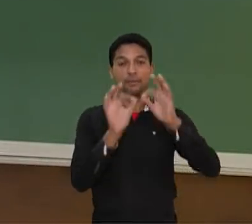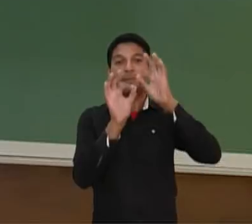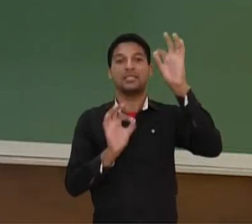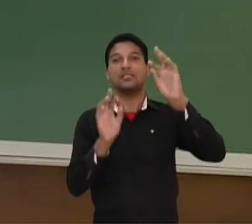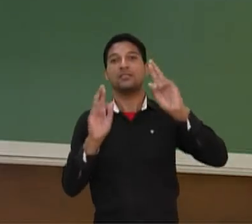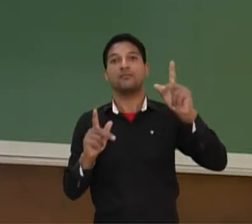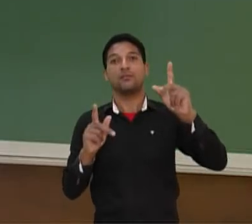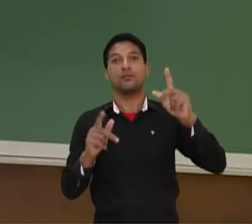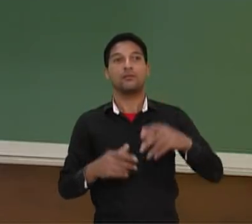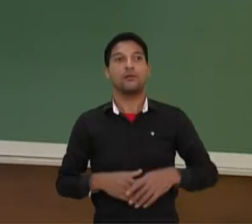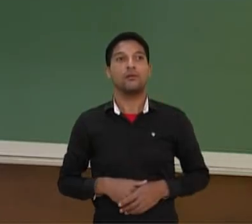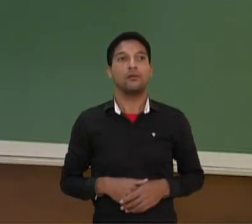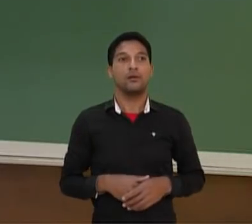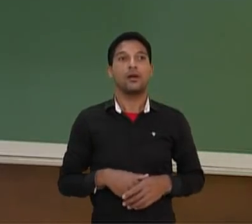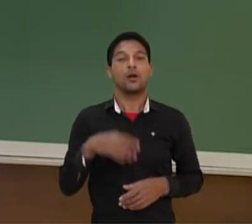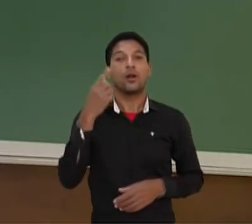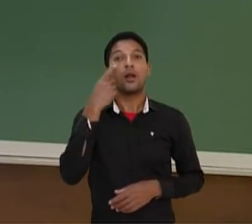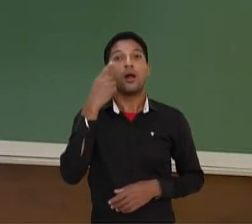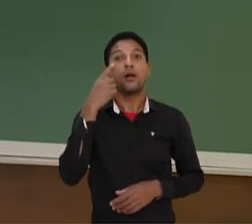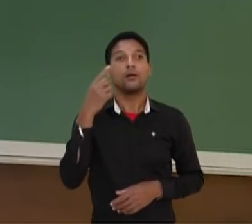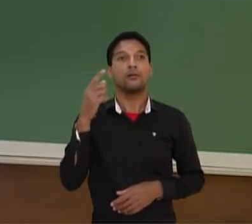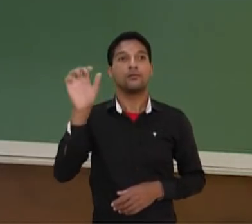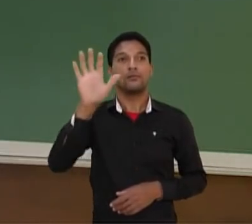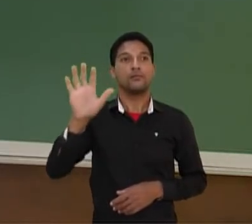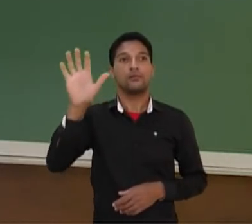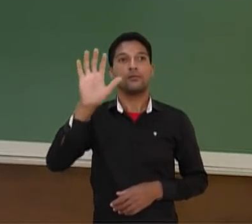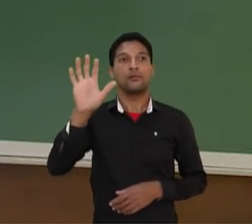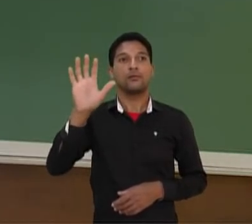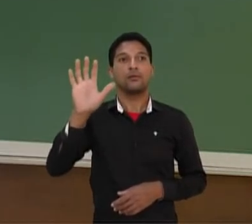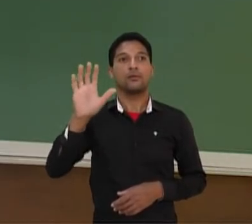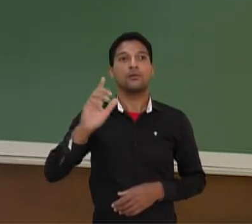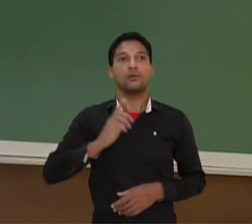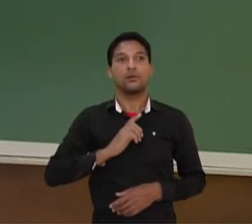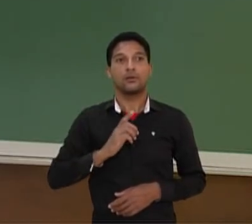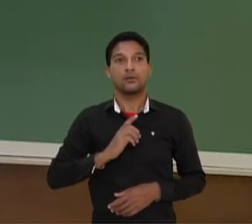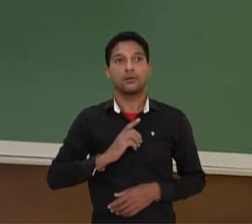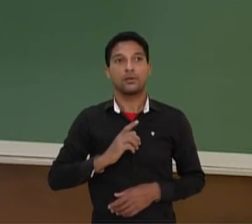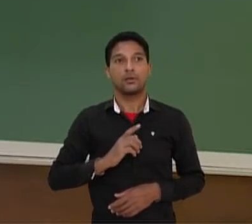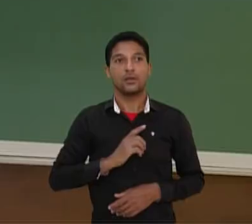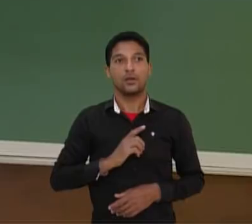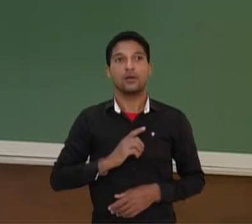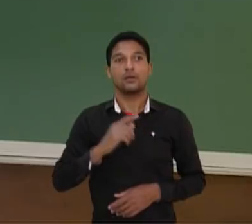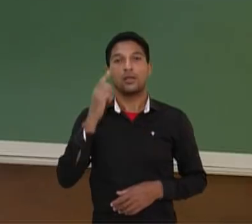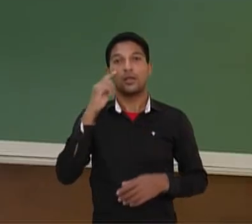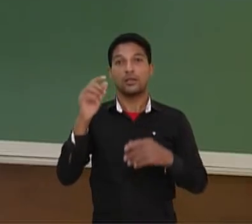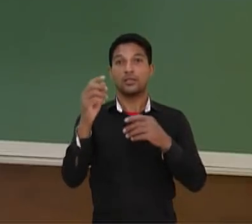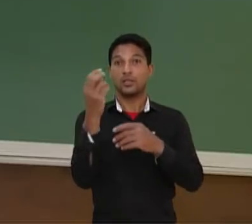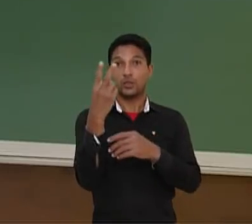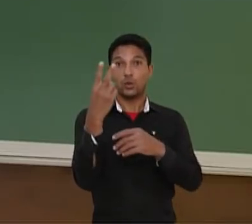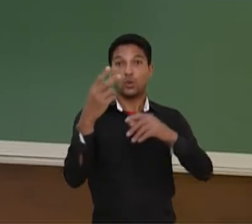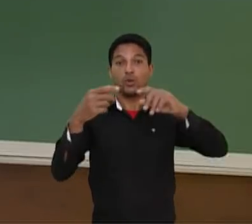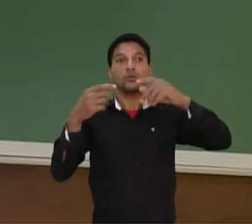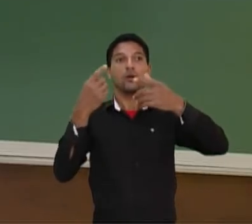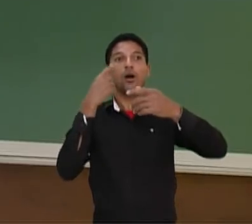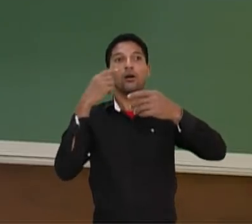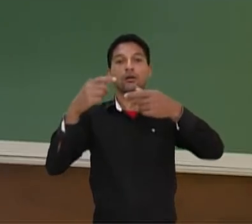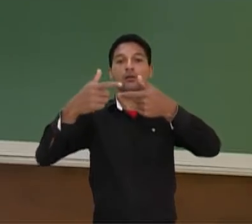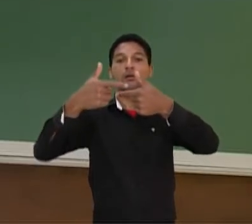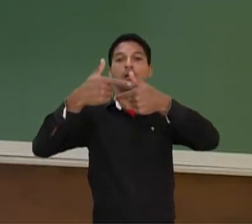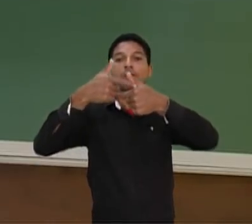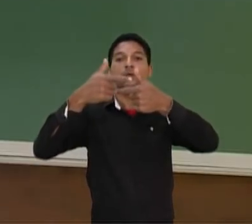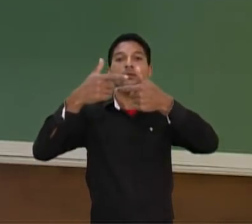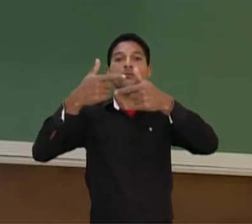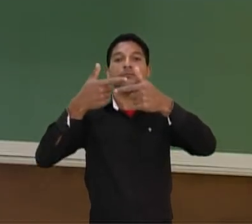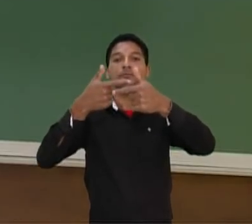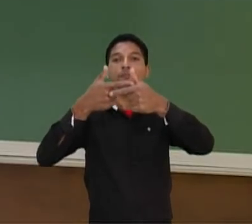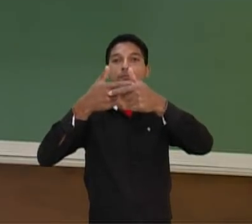aqui? Repare que eu tenho dois pares de lados paralelos. Dois pares de lados paralelos. Dois pares de lados